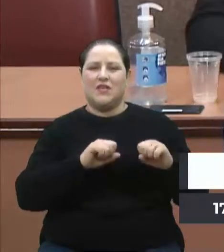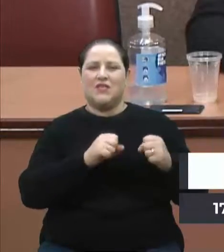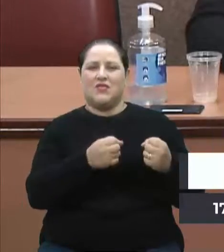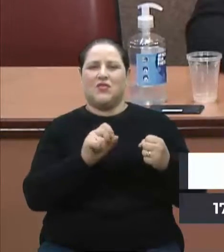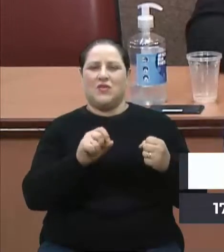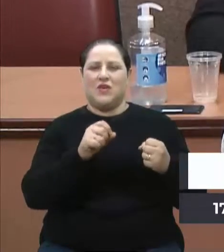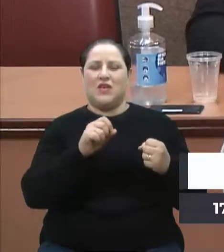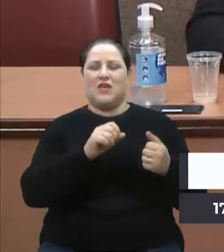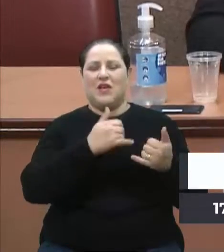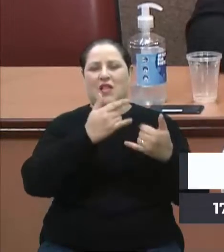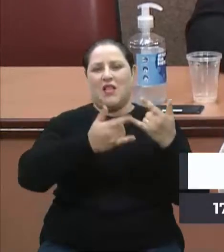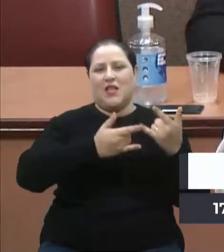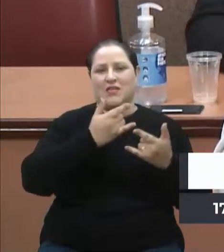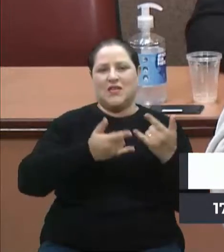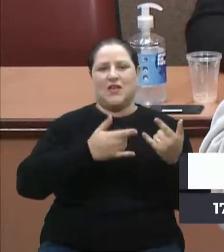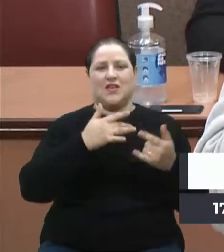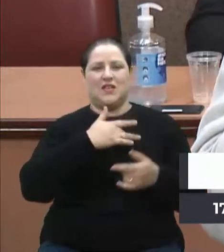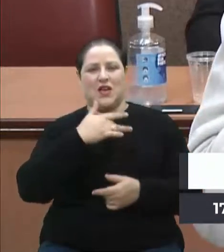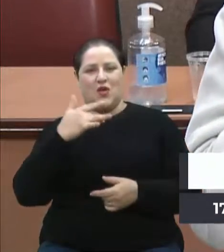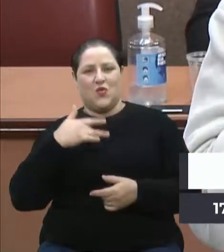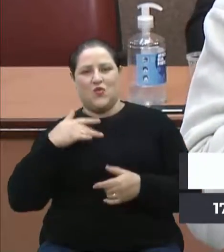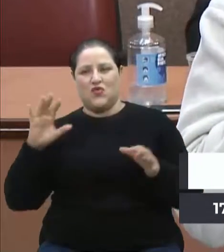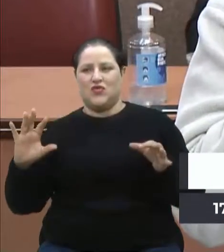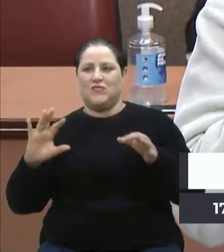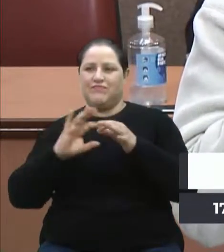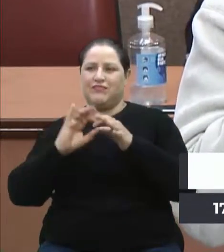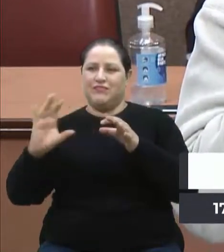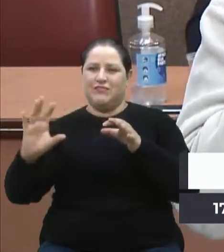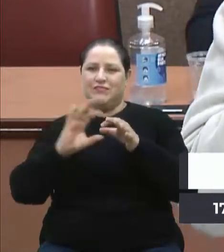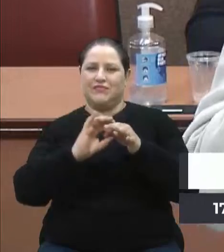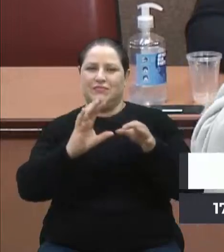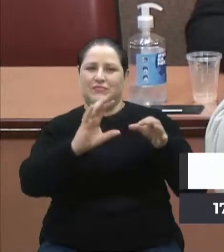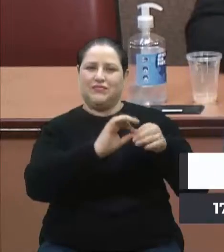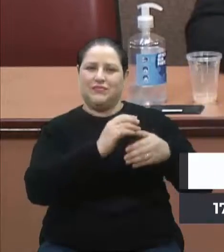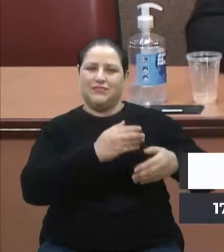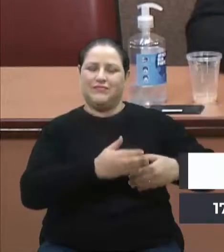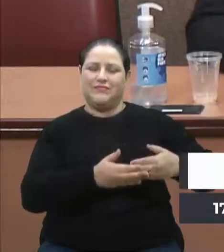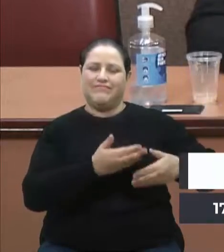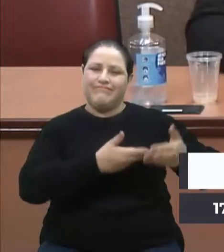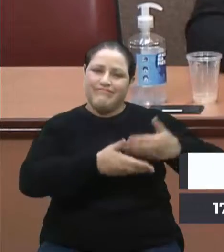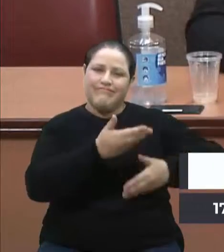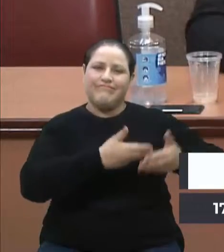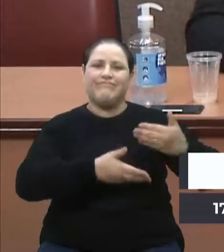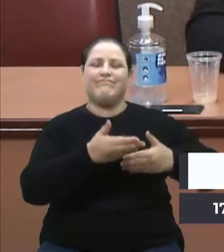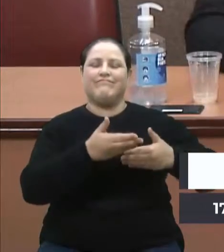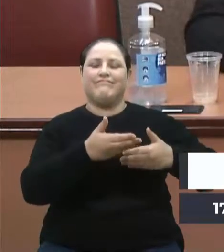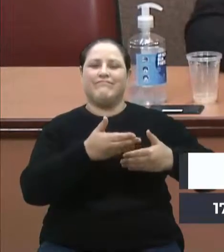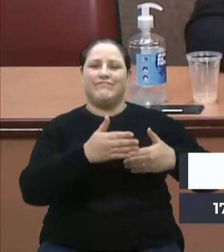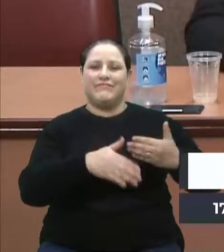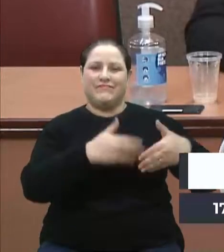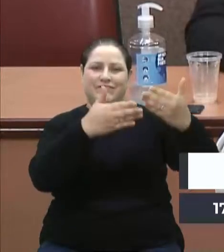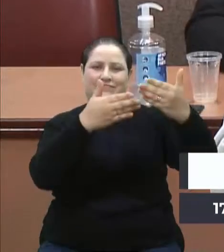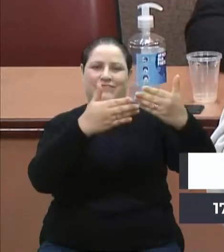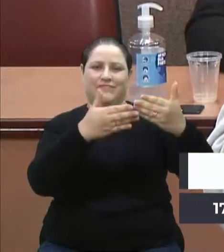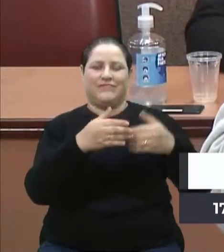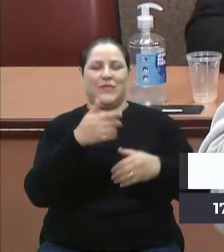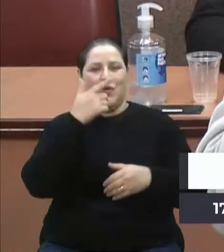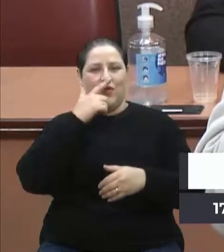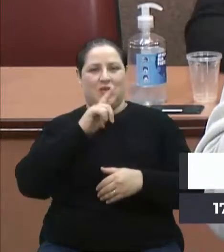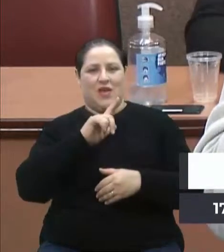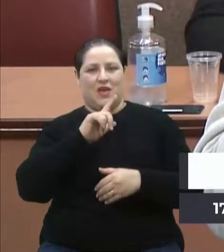saúde integração desenvolvimento geração de emprego e renda ou foi o que